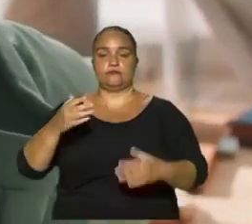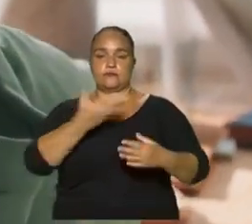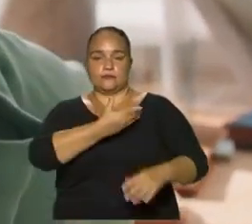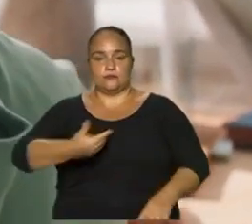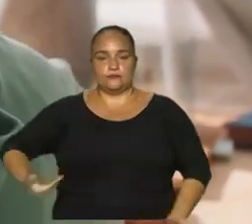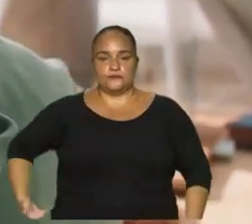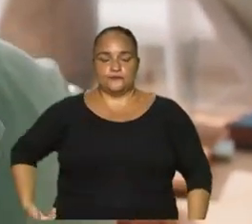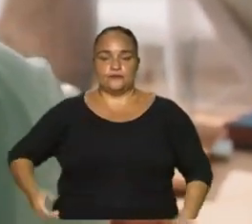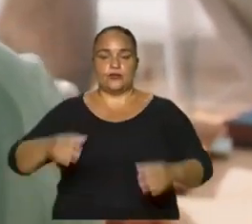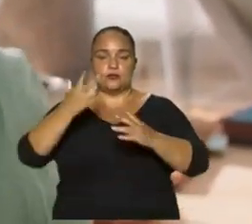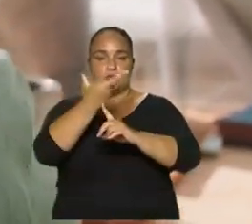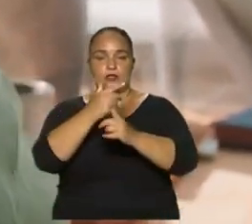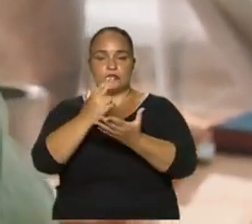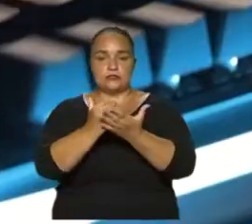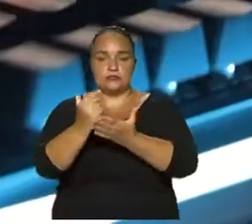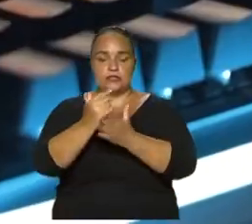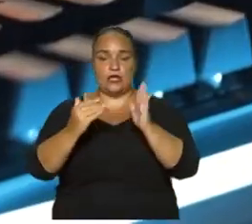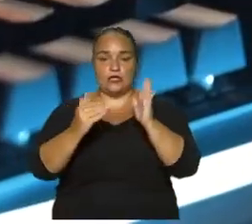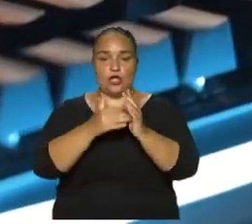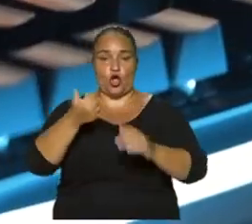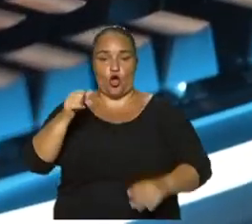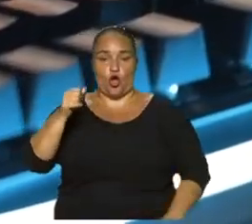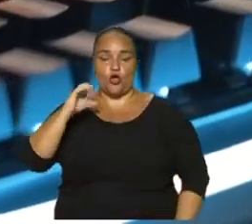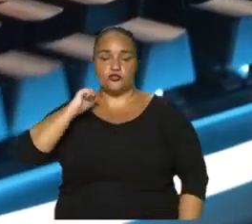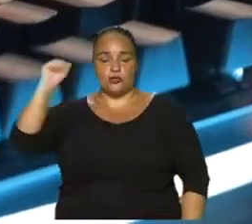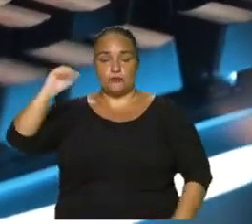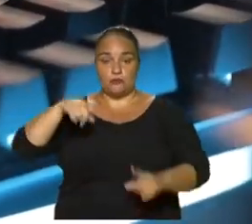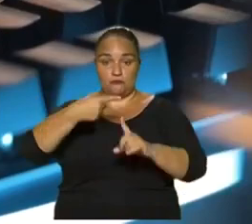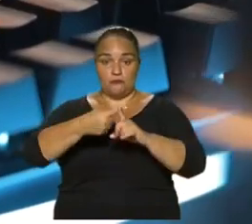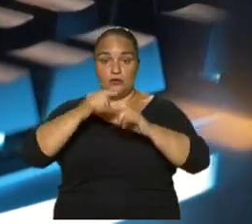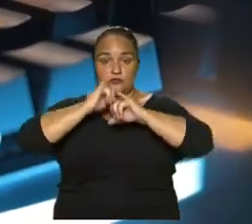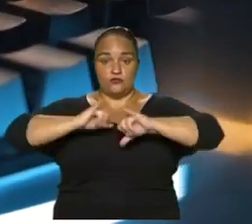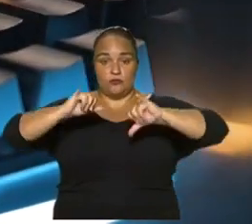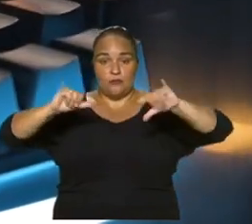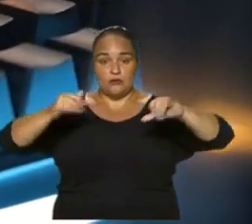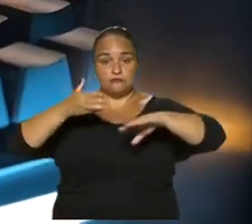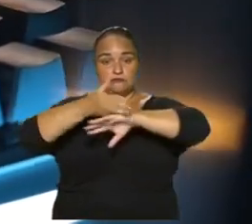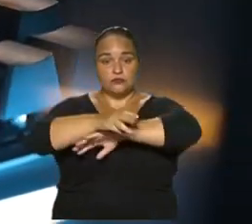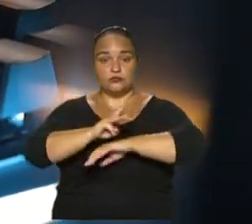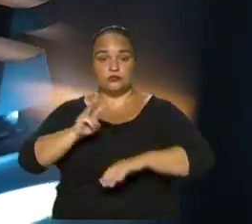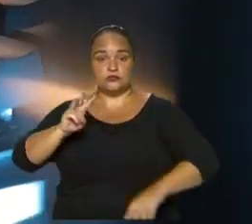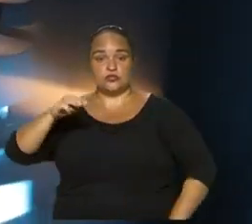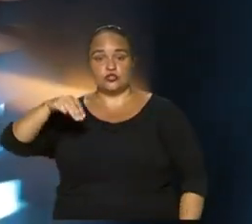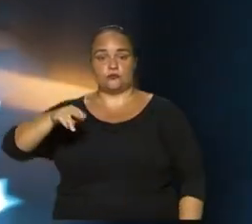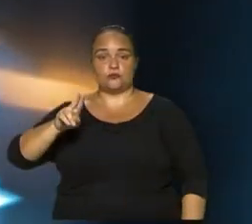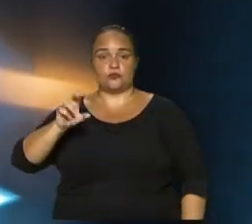enviados até o dia 11 de abril. Para mais informações, acesse o site